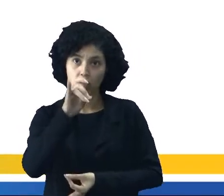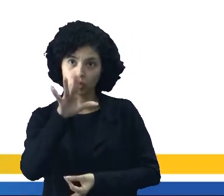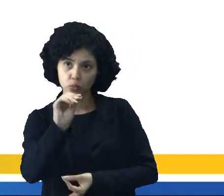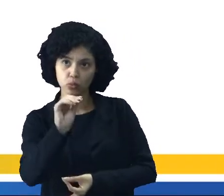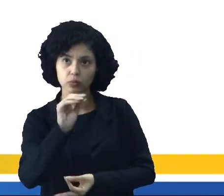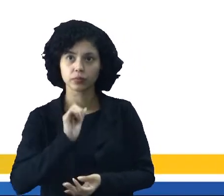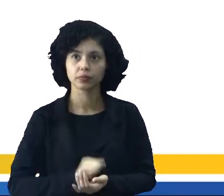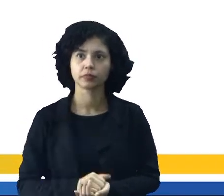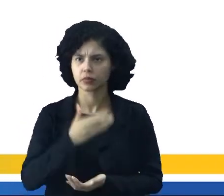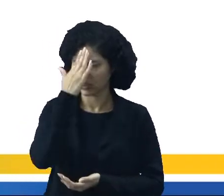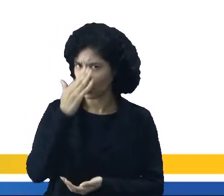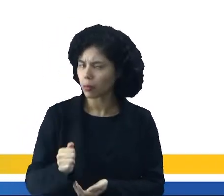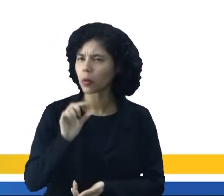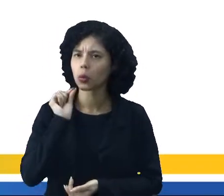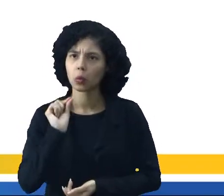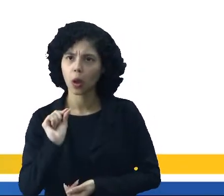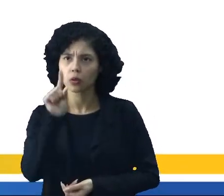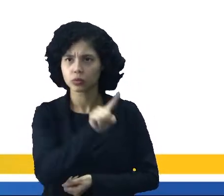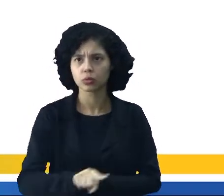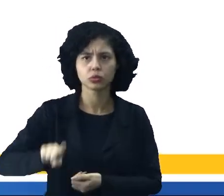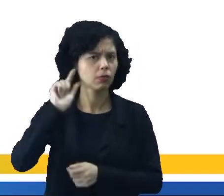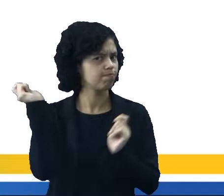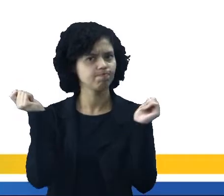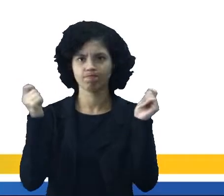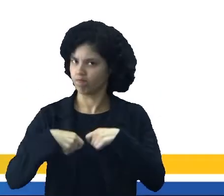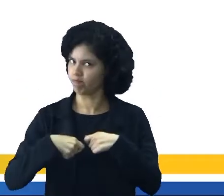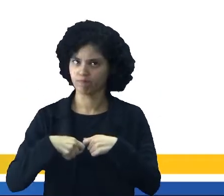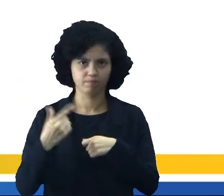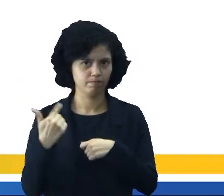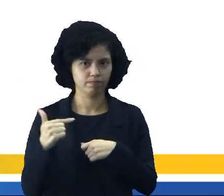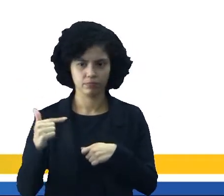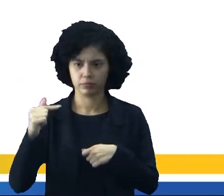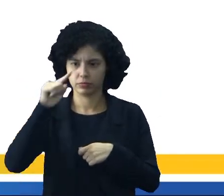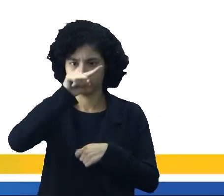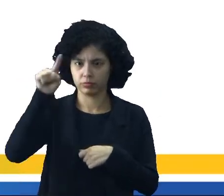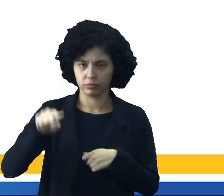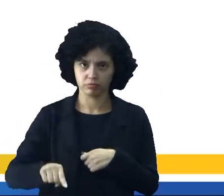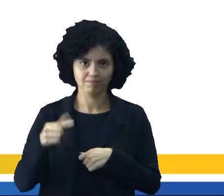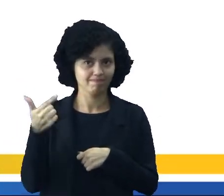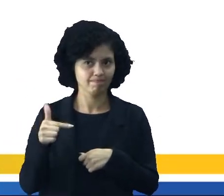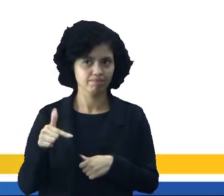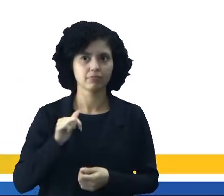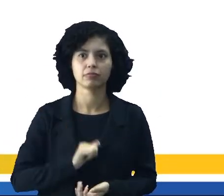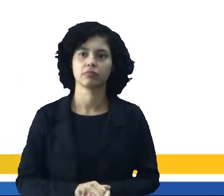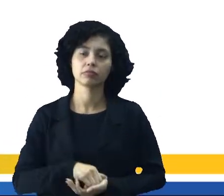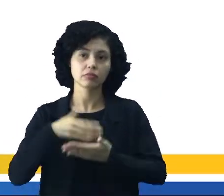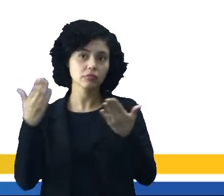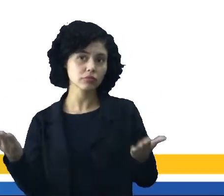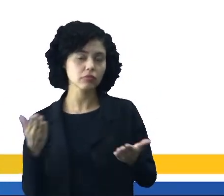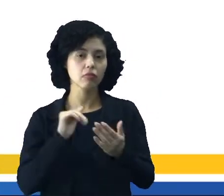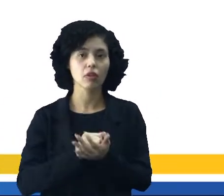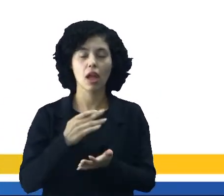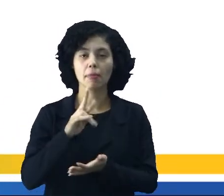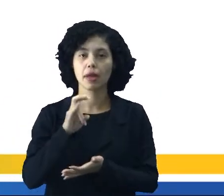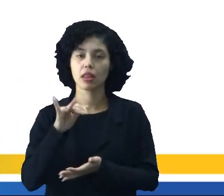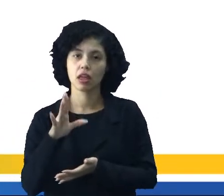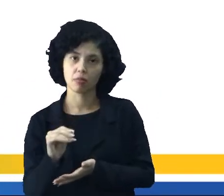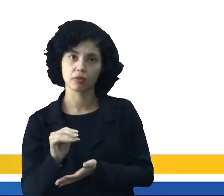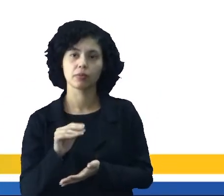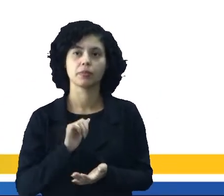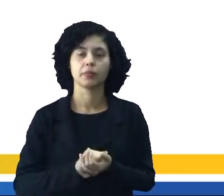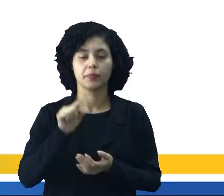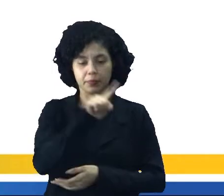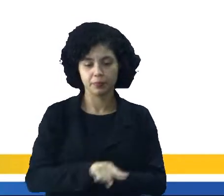um polígono sabemos que um círculo não possui lados Então em vez de falarmos perímetro da